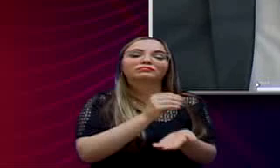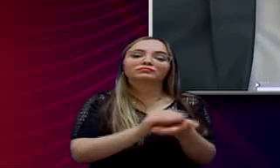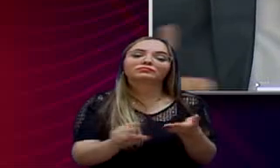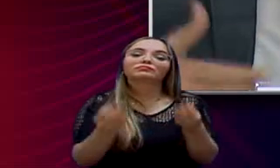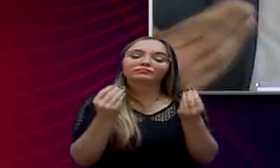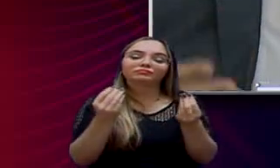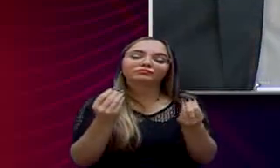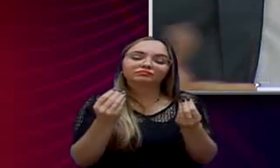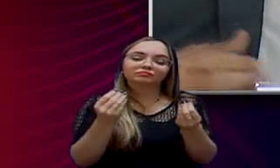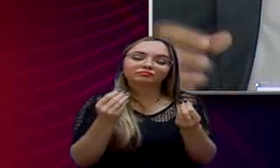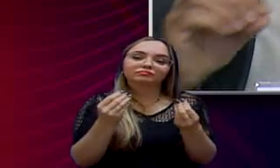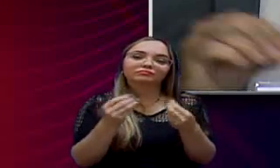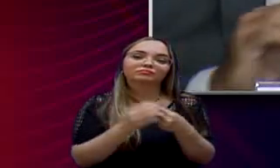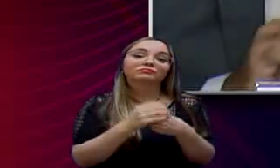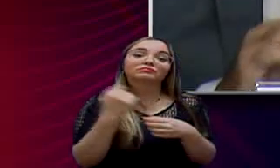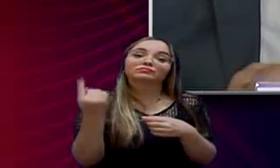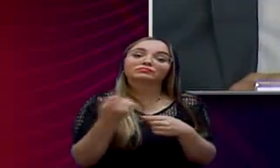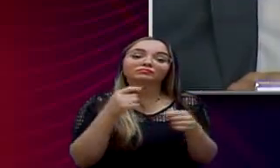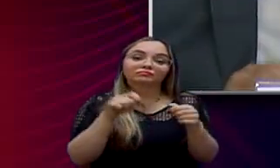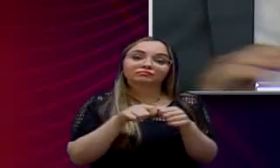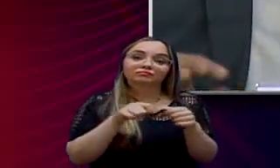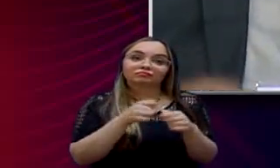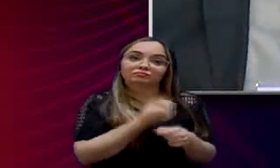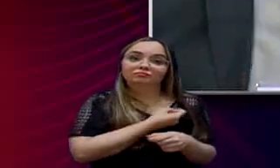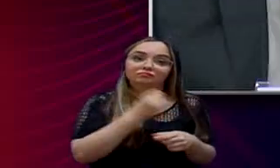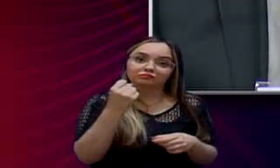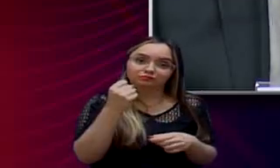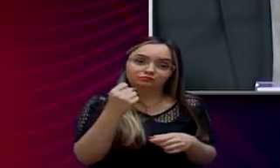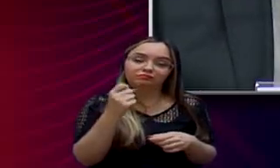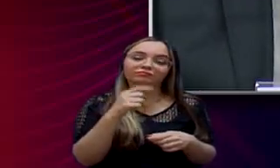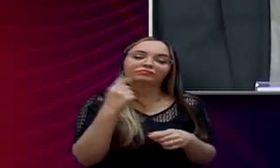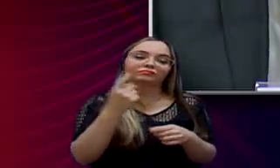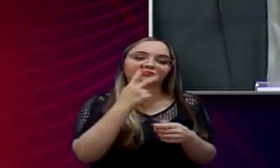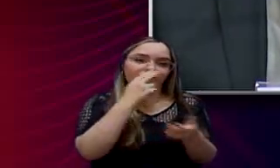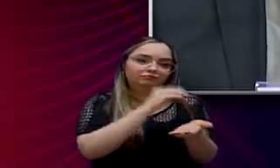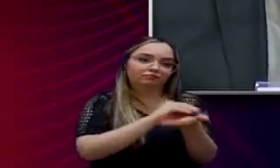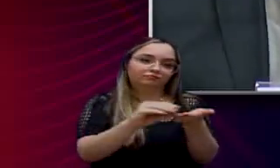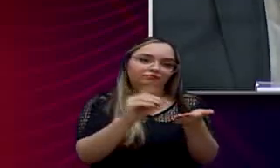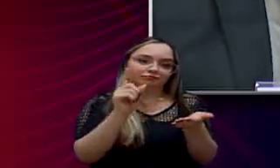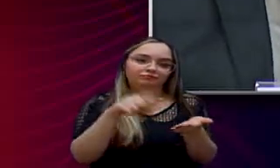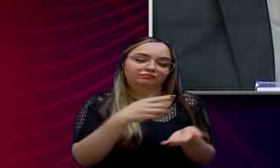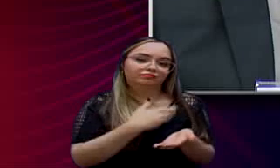então quando se executa tudo que é fonte 8 é emenda parlamentar